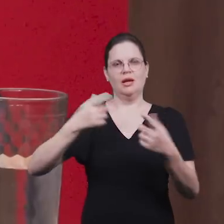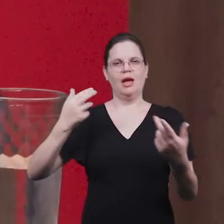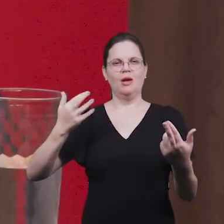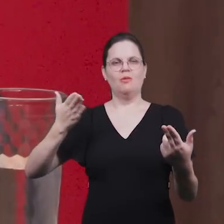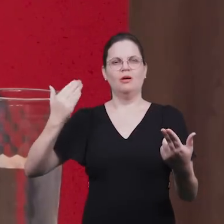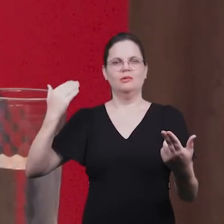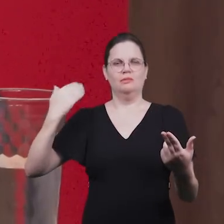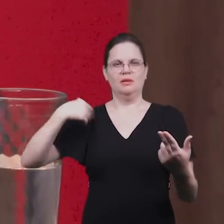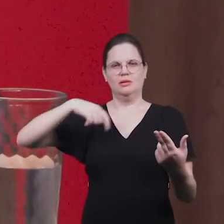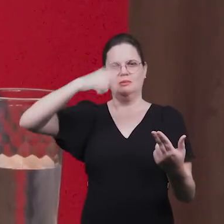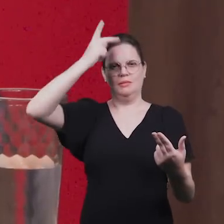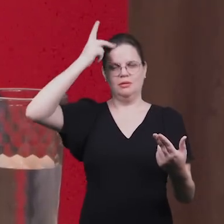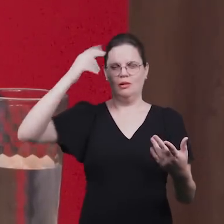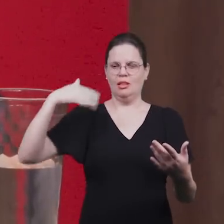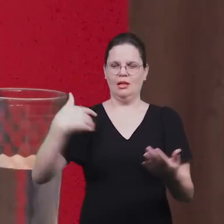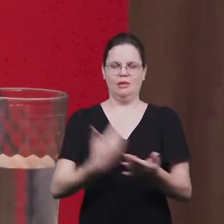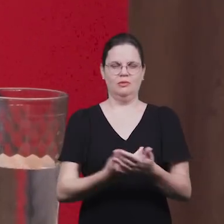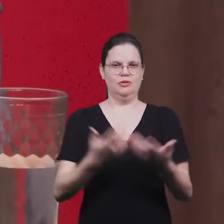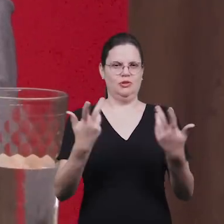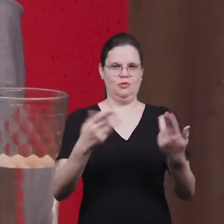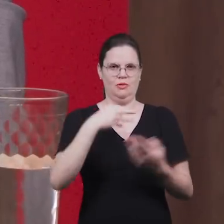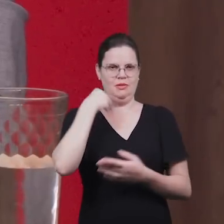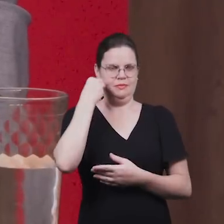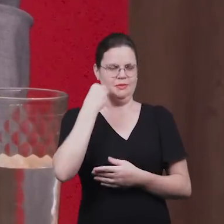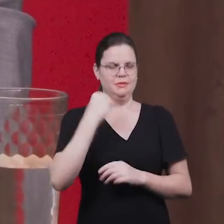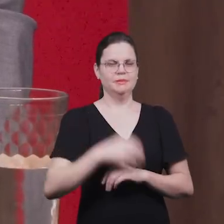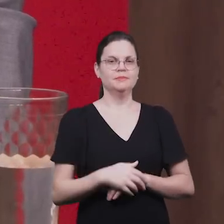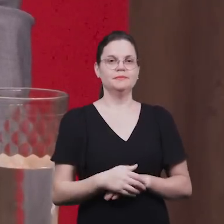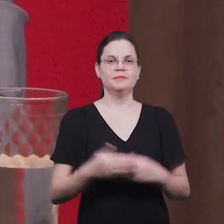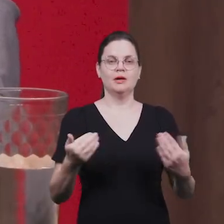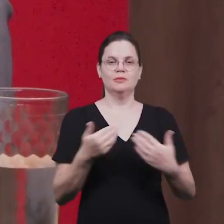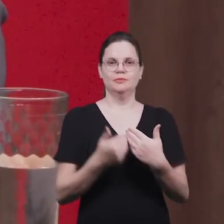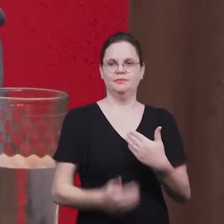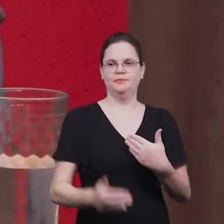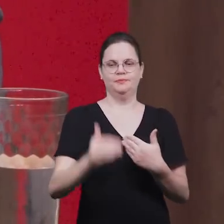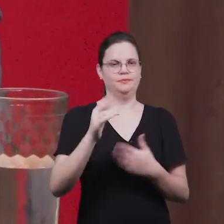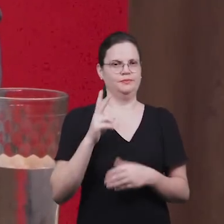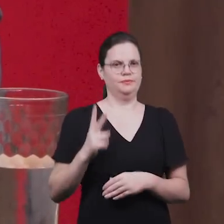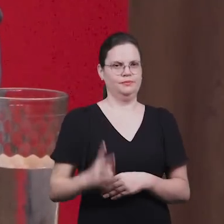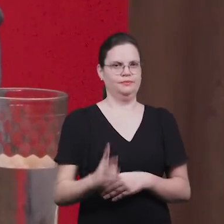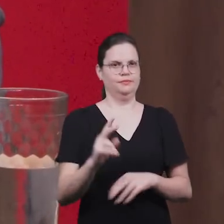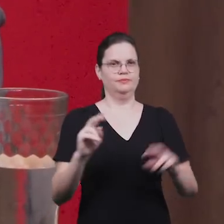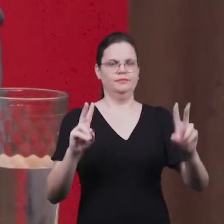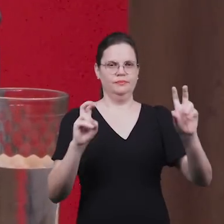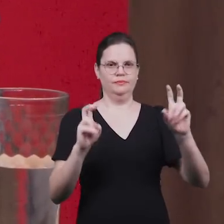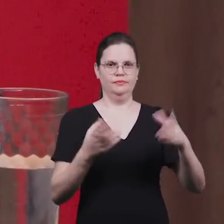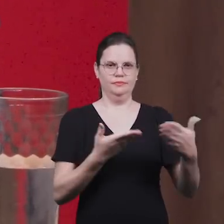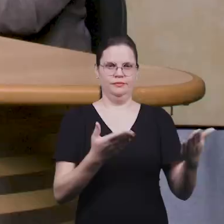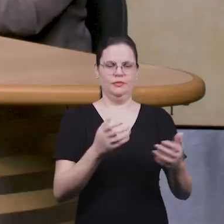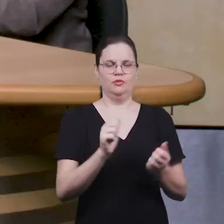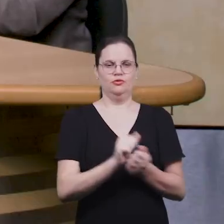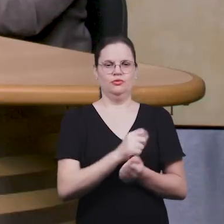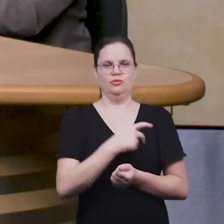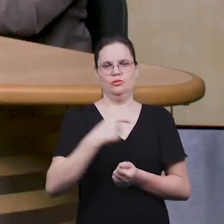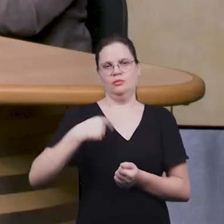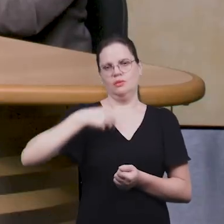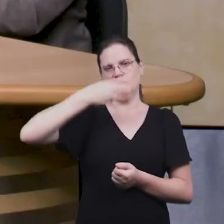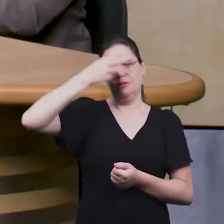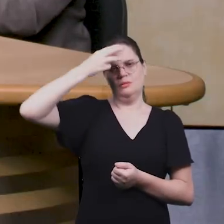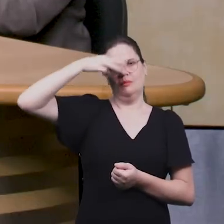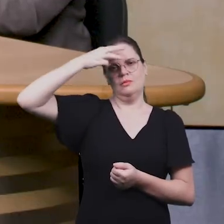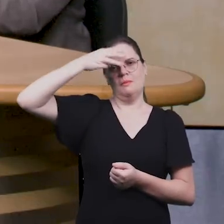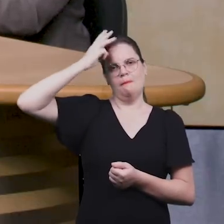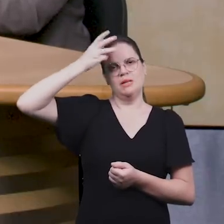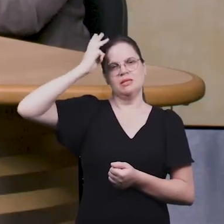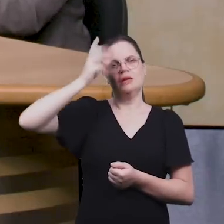do Pentecoste, que foi a nossa experiência. Mas hoje nós vamos continuar com esse assunto, aqui novamente com o pastor